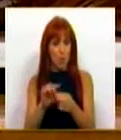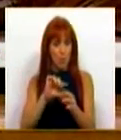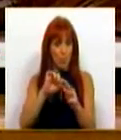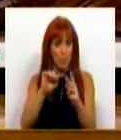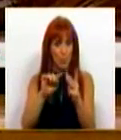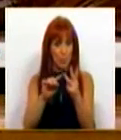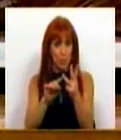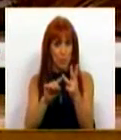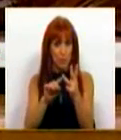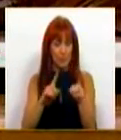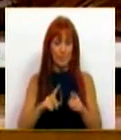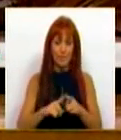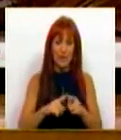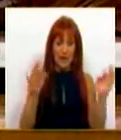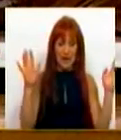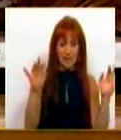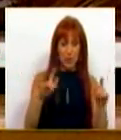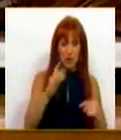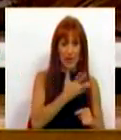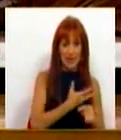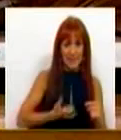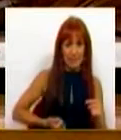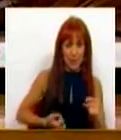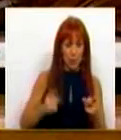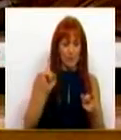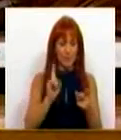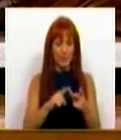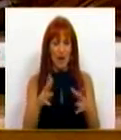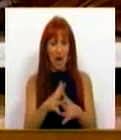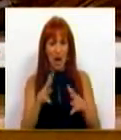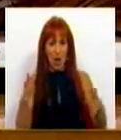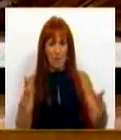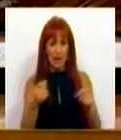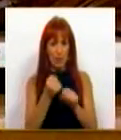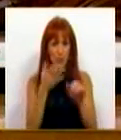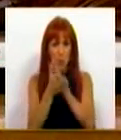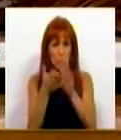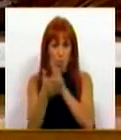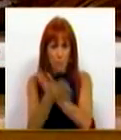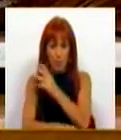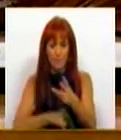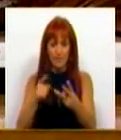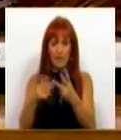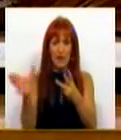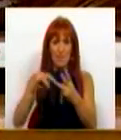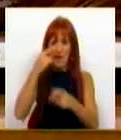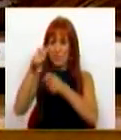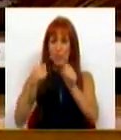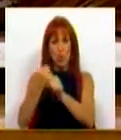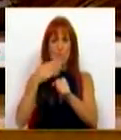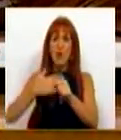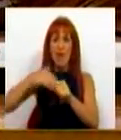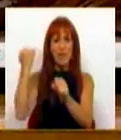três fatores: diminuição do desemprego, aumento do emprego e mais população